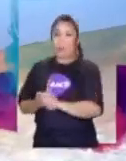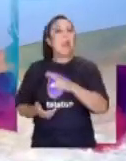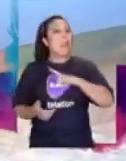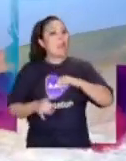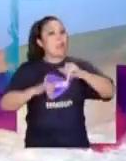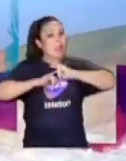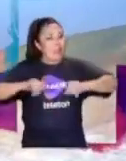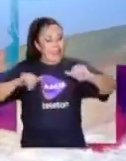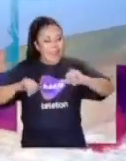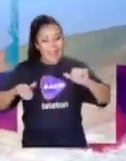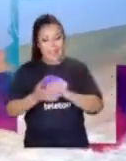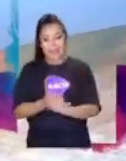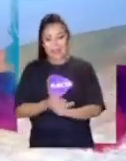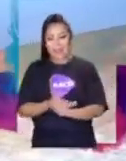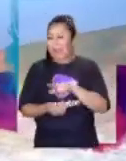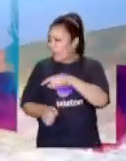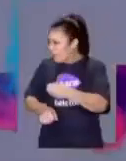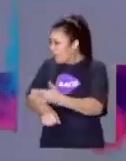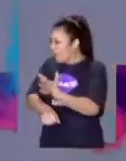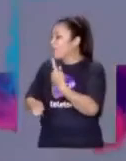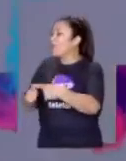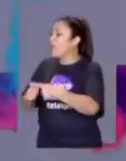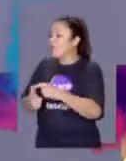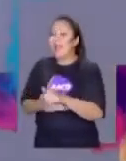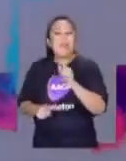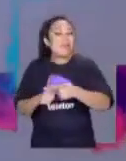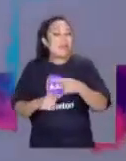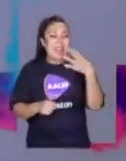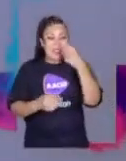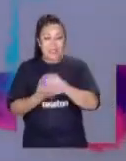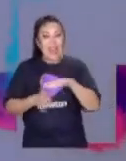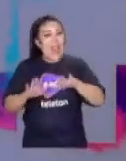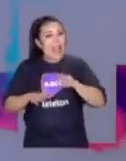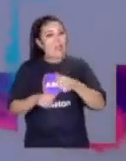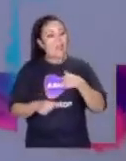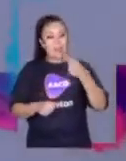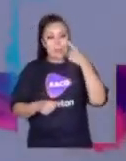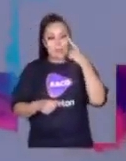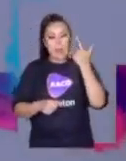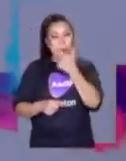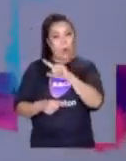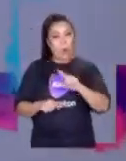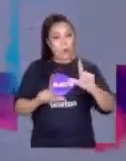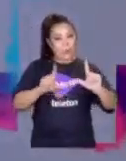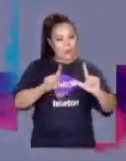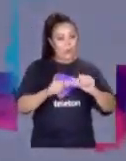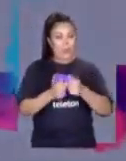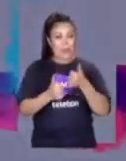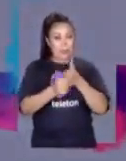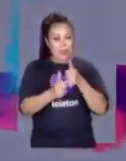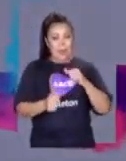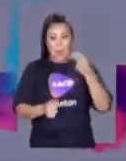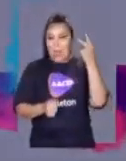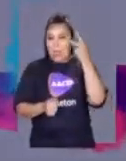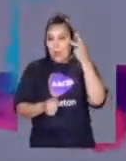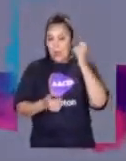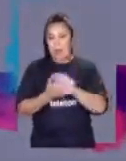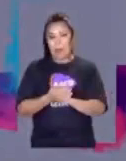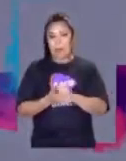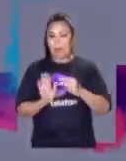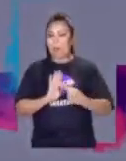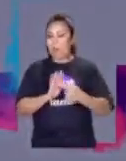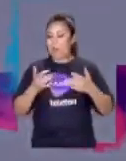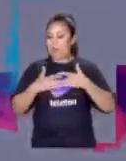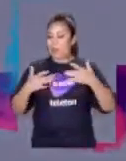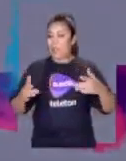emocionado. Que há anos, a VTV, a filiada do SBT em algumas regiões de São Paulo, mostra que, gente, que solidariedade